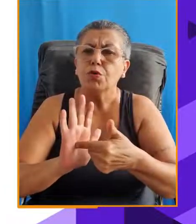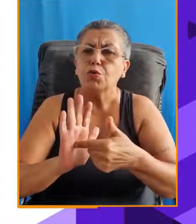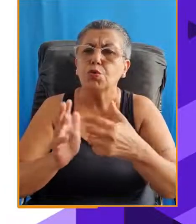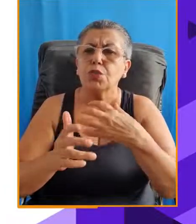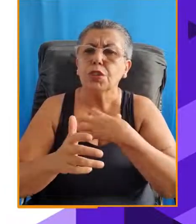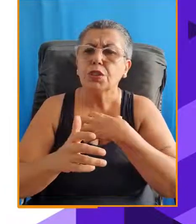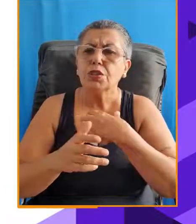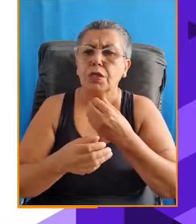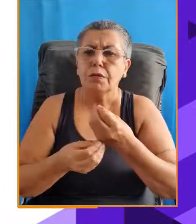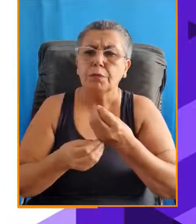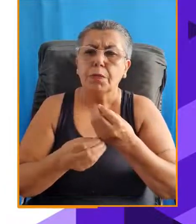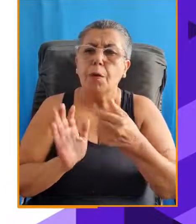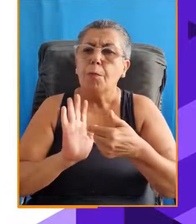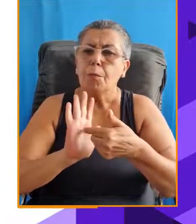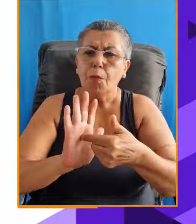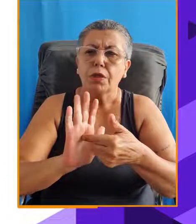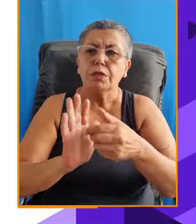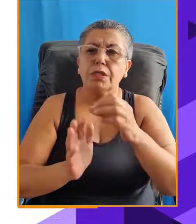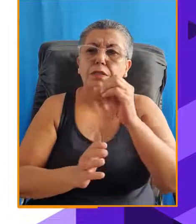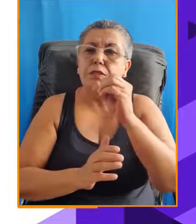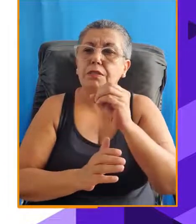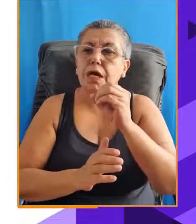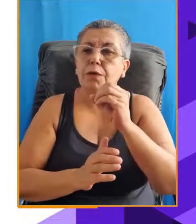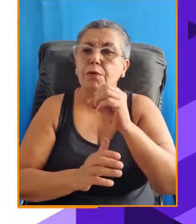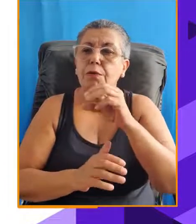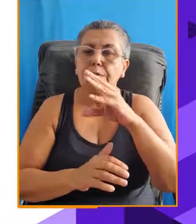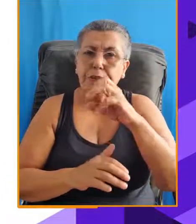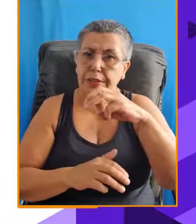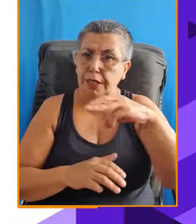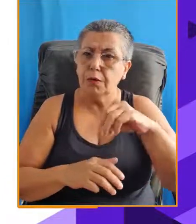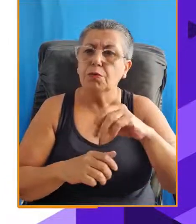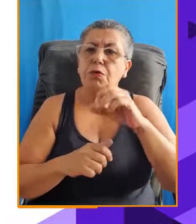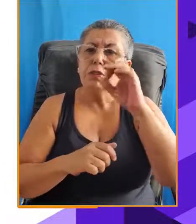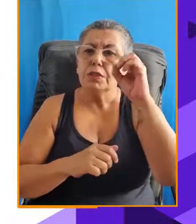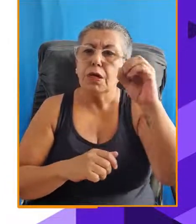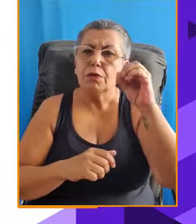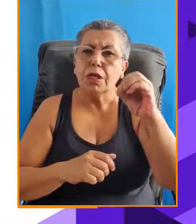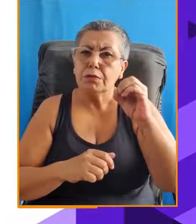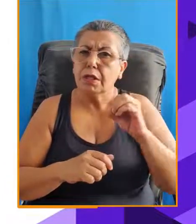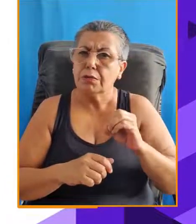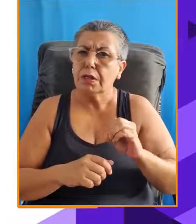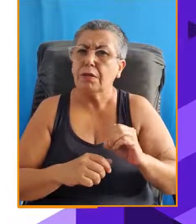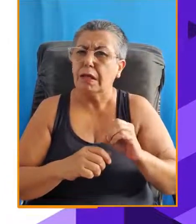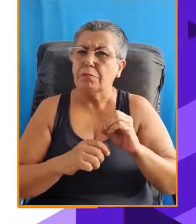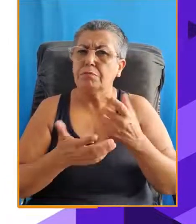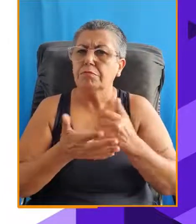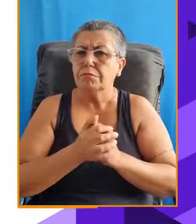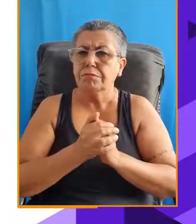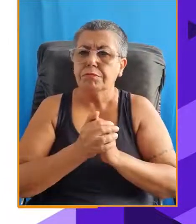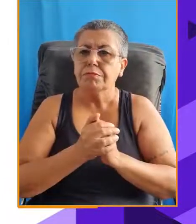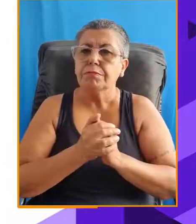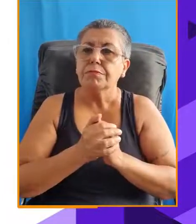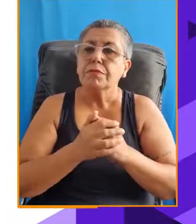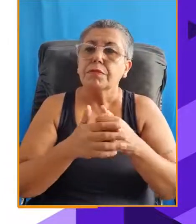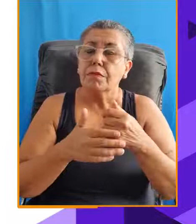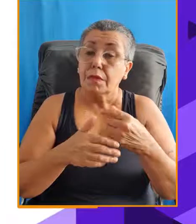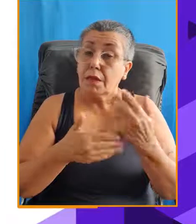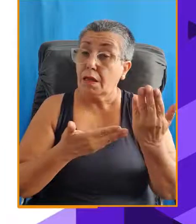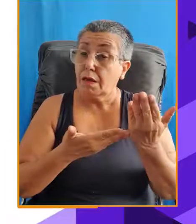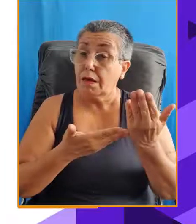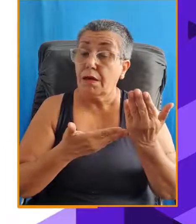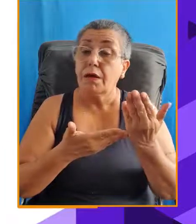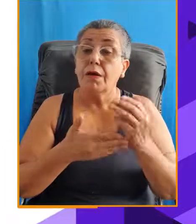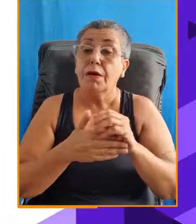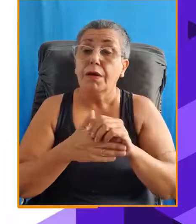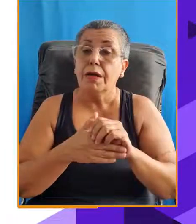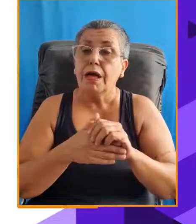seguinte modo: apresenta 0 para ciano, 0 para magenta, 0 para amarelo e 0 para preto.